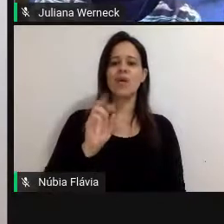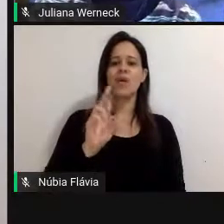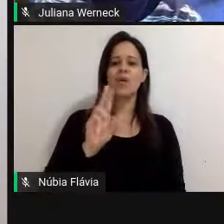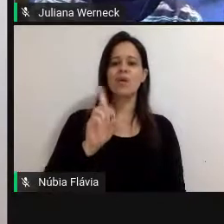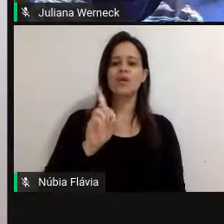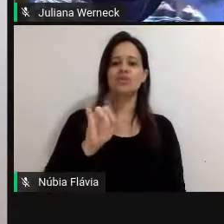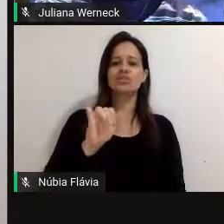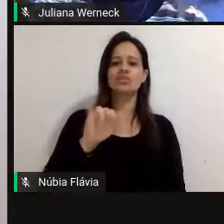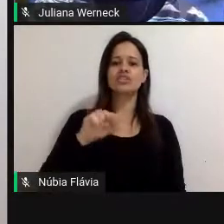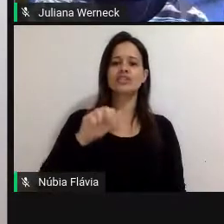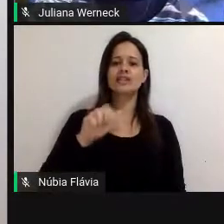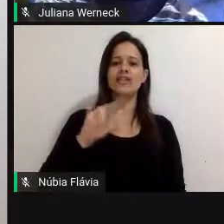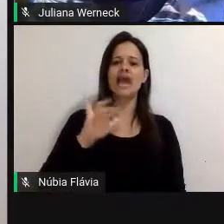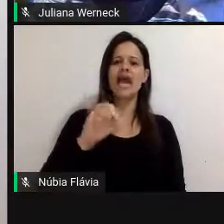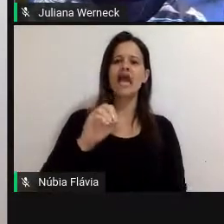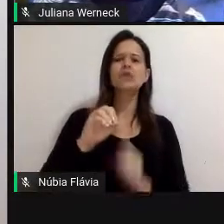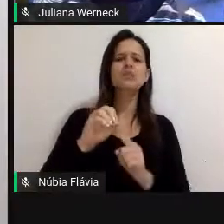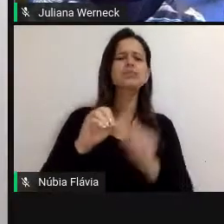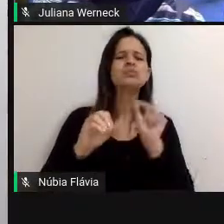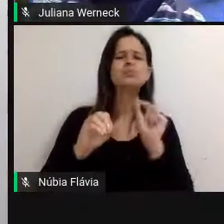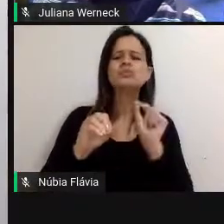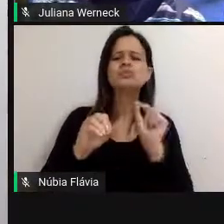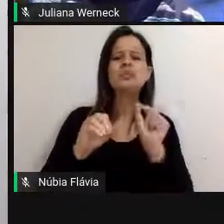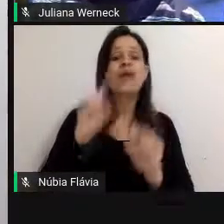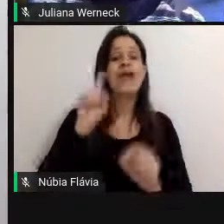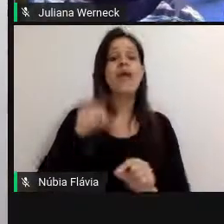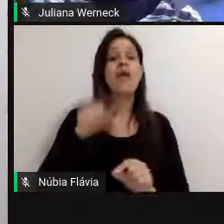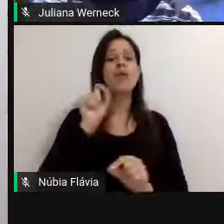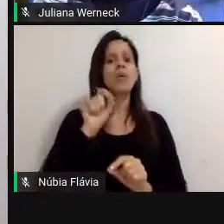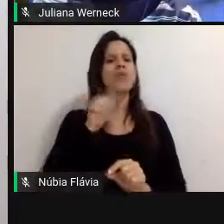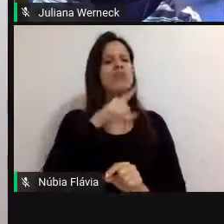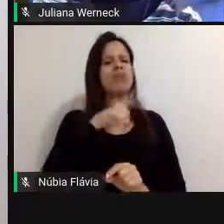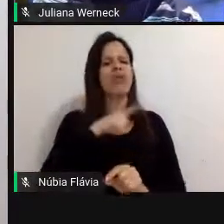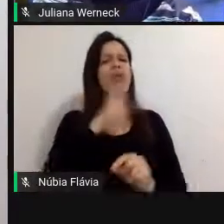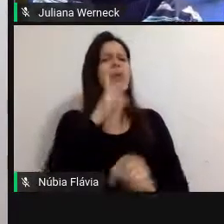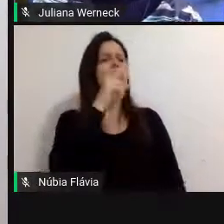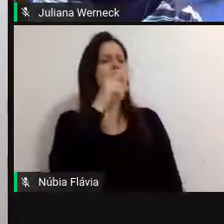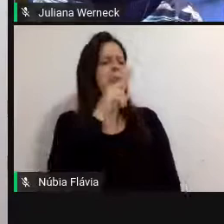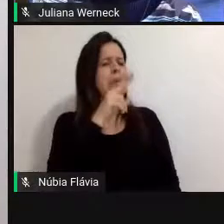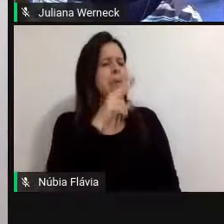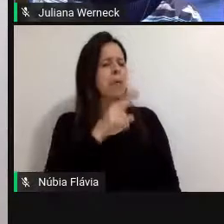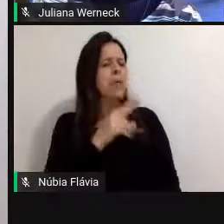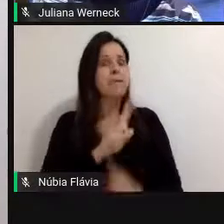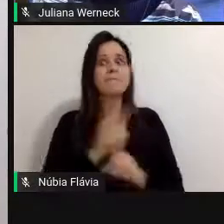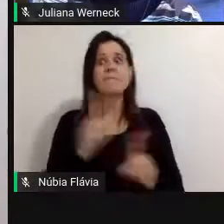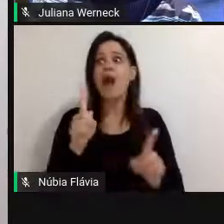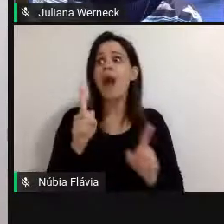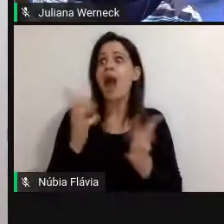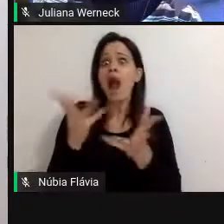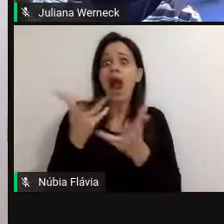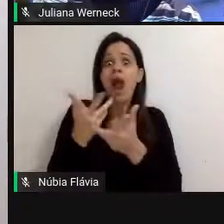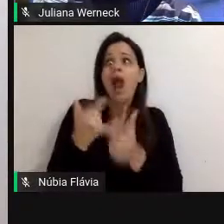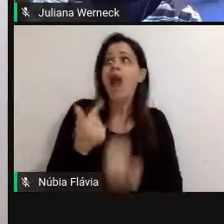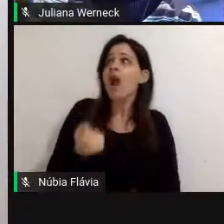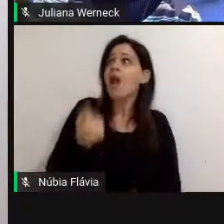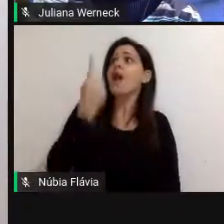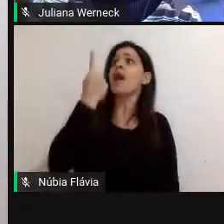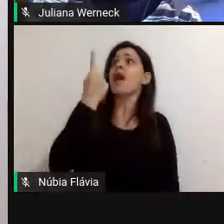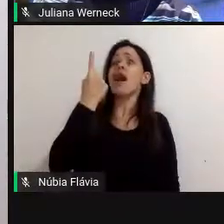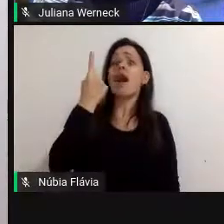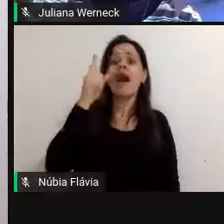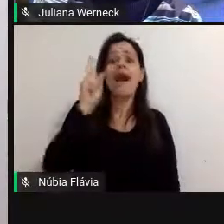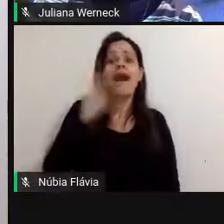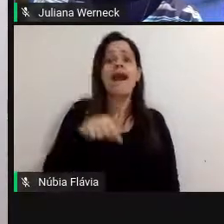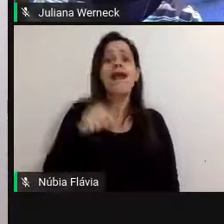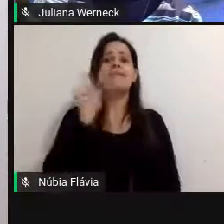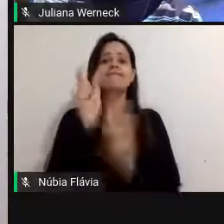que vai além das expectativas. É uma característica do que é raro. Então, essa vida extraordinária, ela é muito particular de